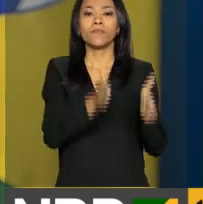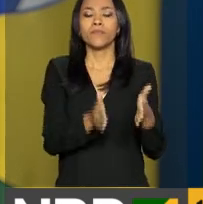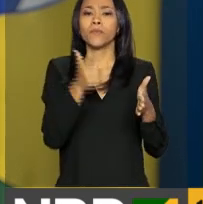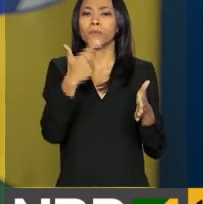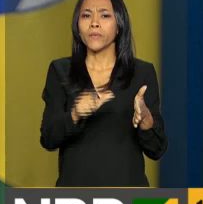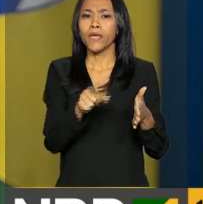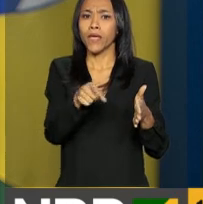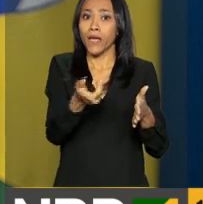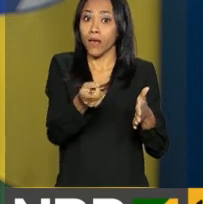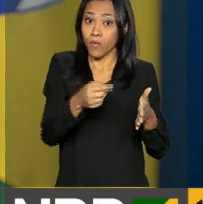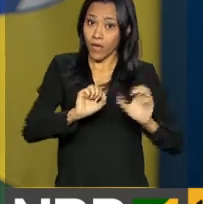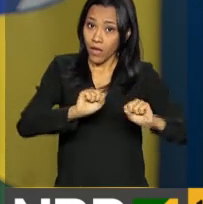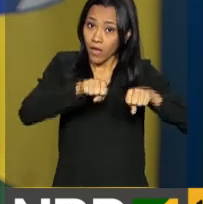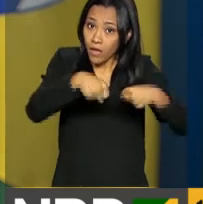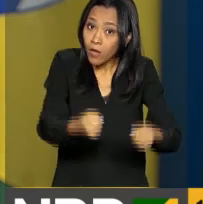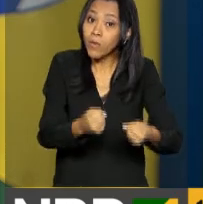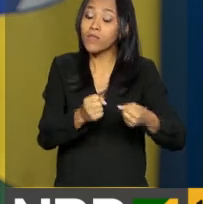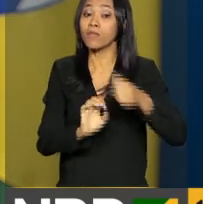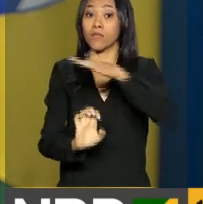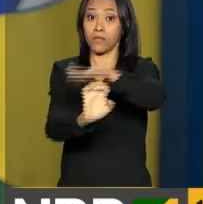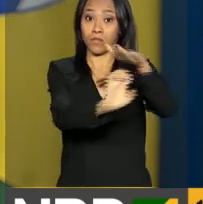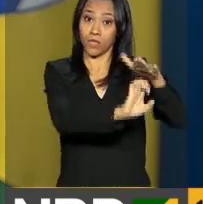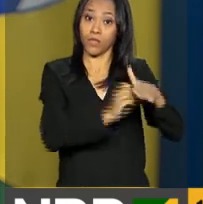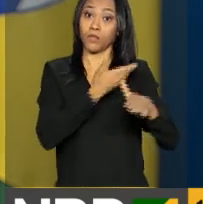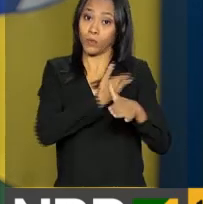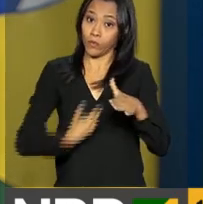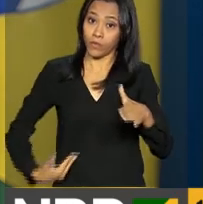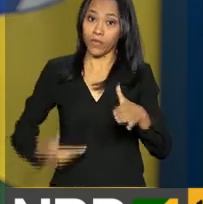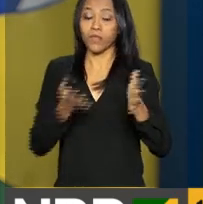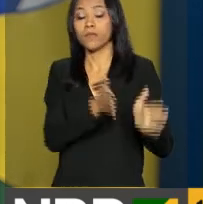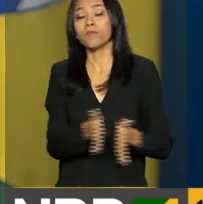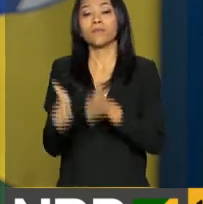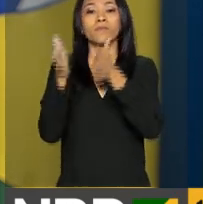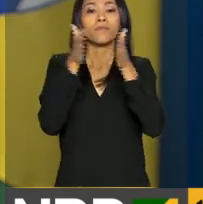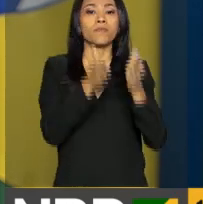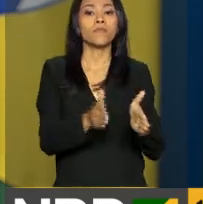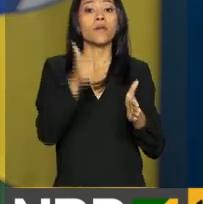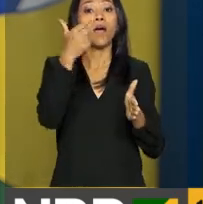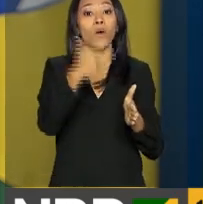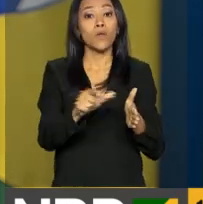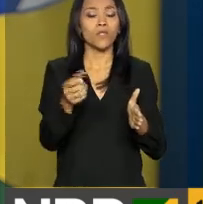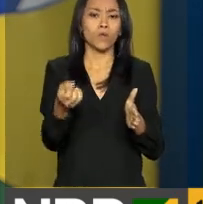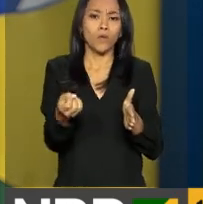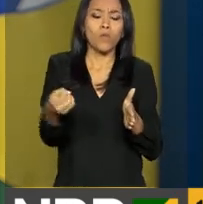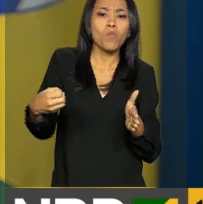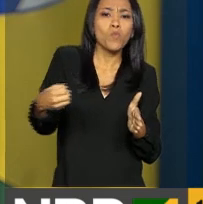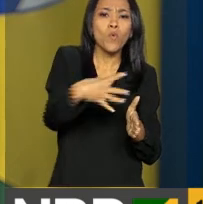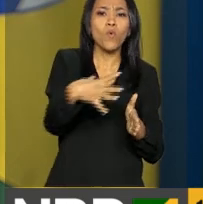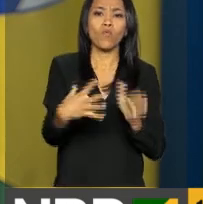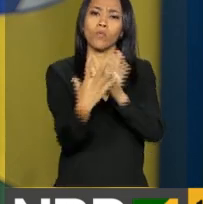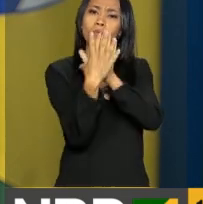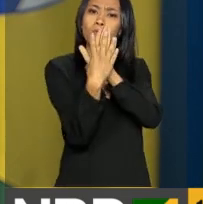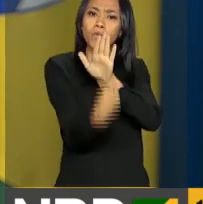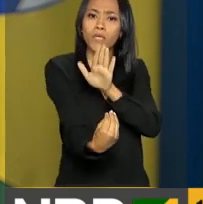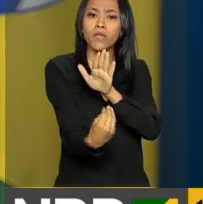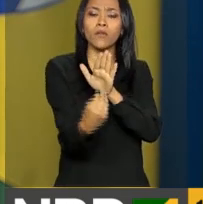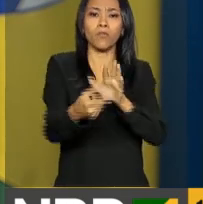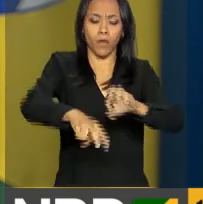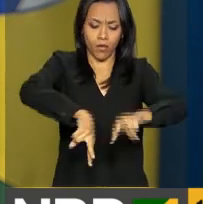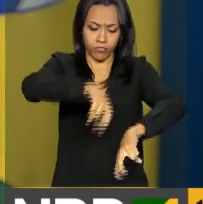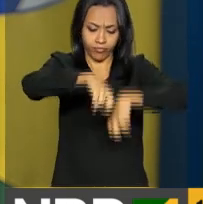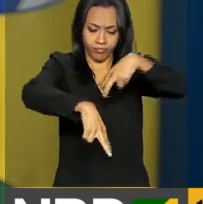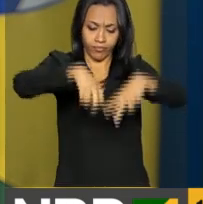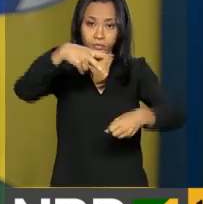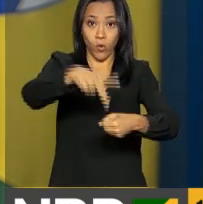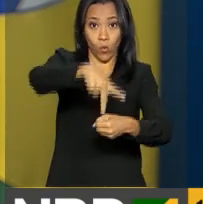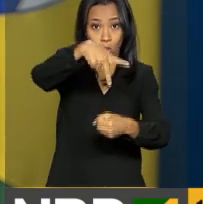das estatais. A outra, uma nova formatação na questão da exploração do pré-sal, que, na verdade, hoje,